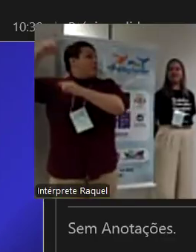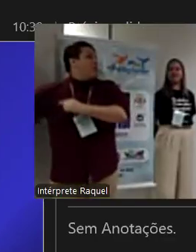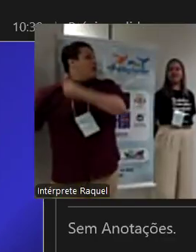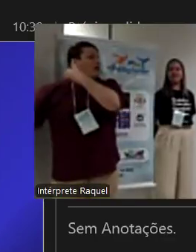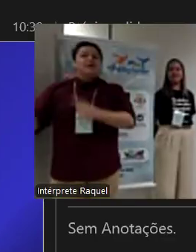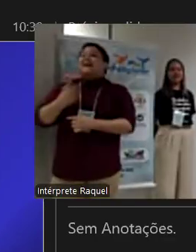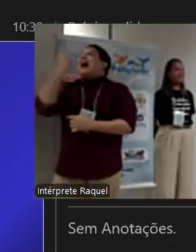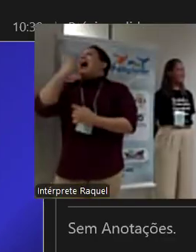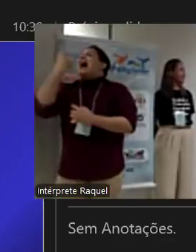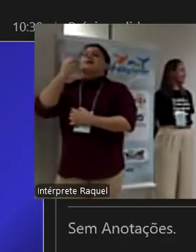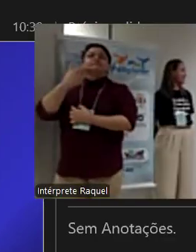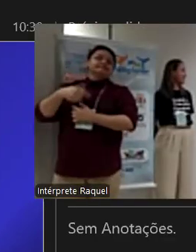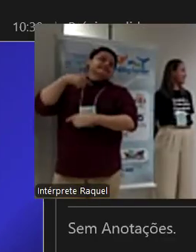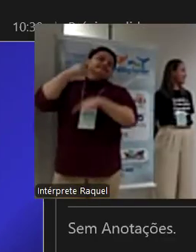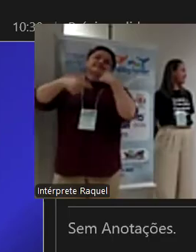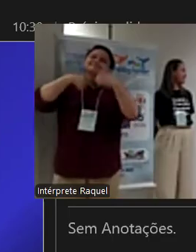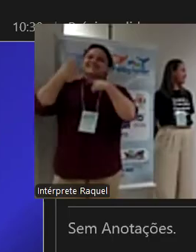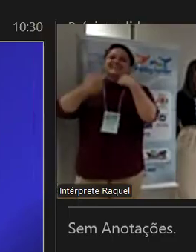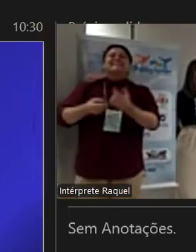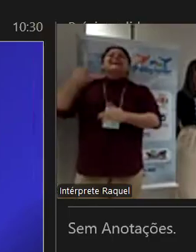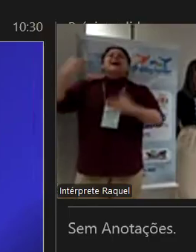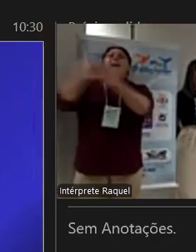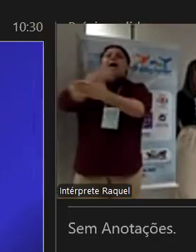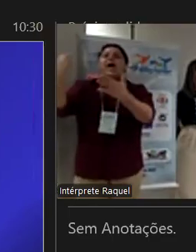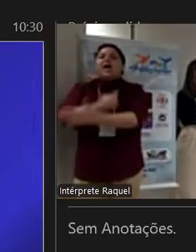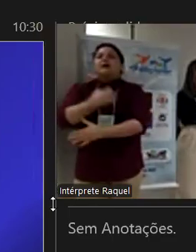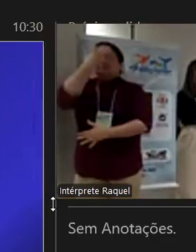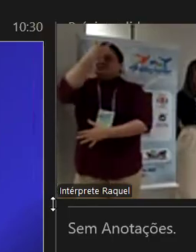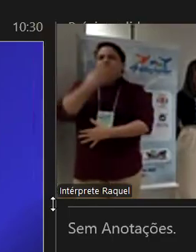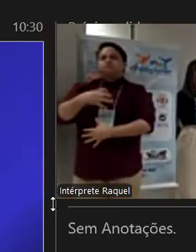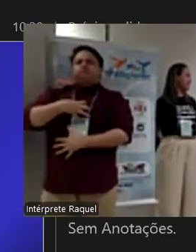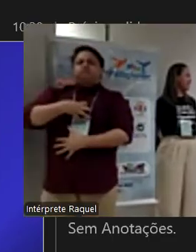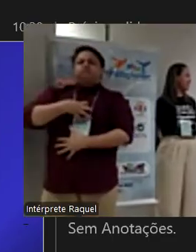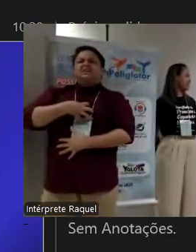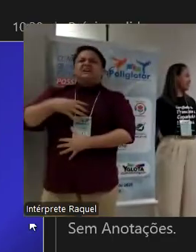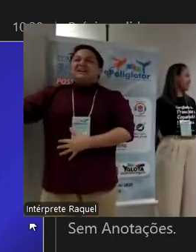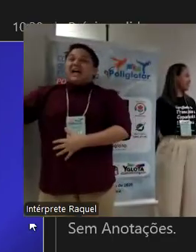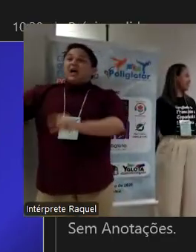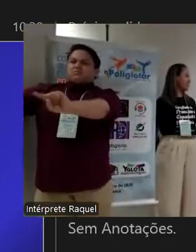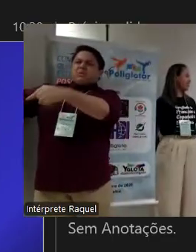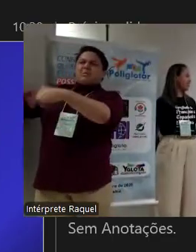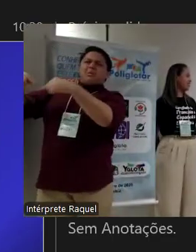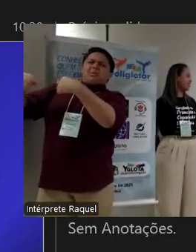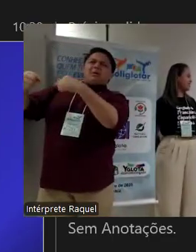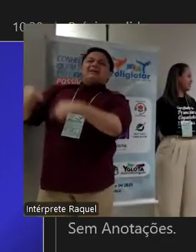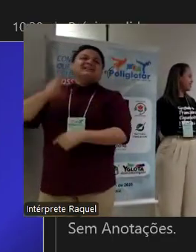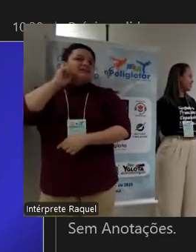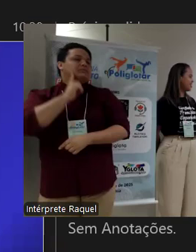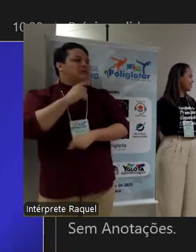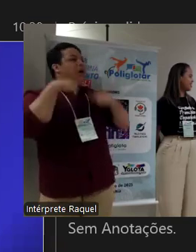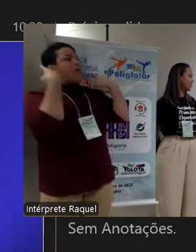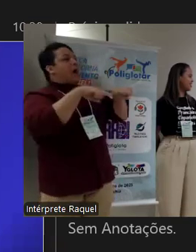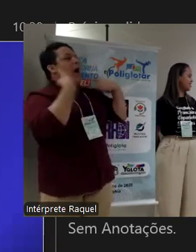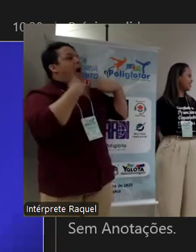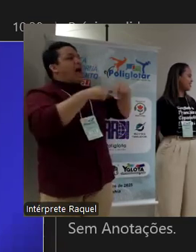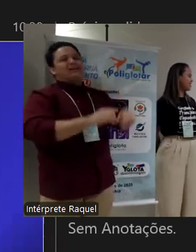ela. Eu sou filha de uma mãe surda. É claro que eu odeio quando ela briga comigo porque ela grita muito alto. Eu